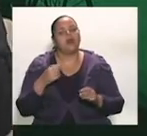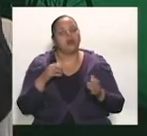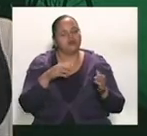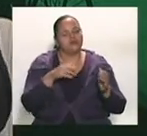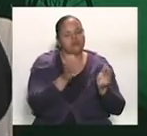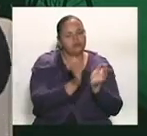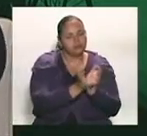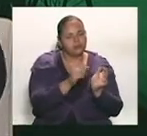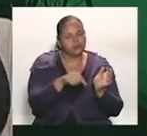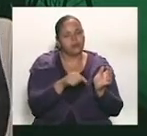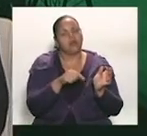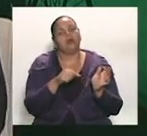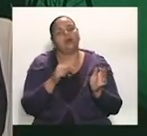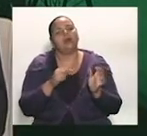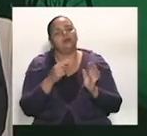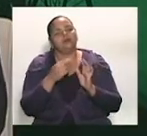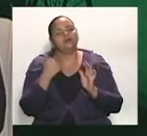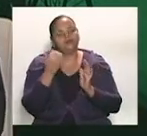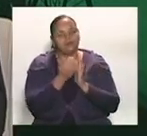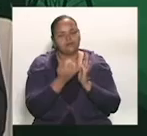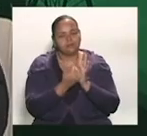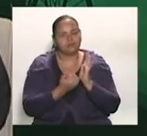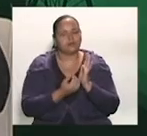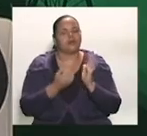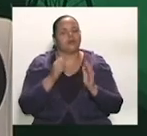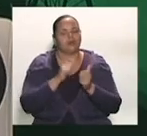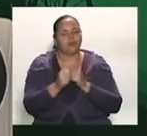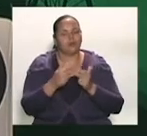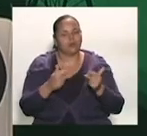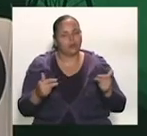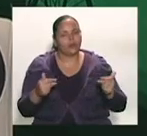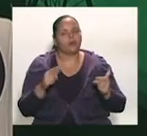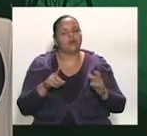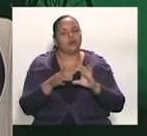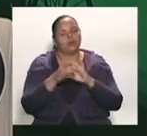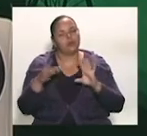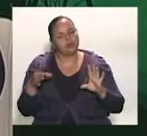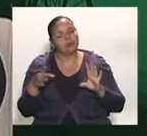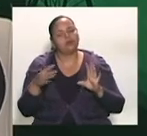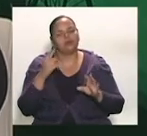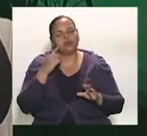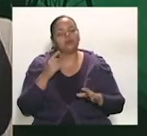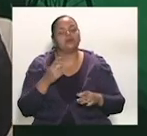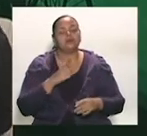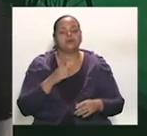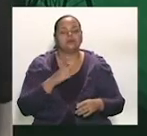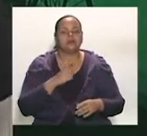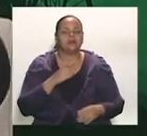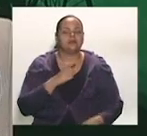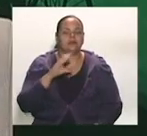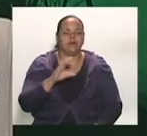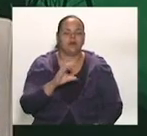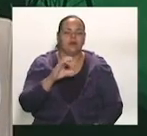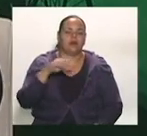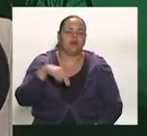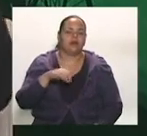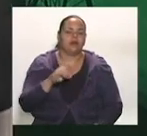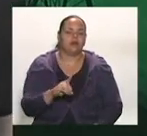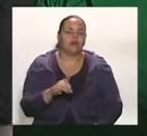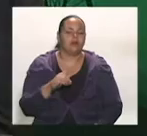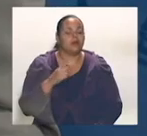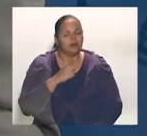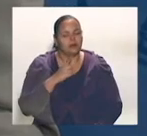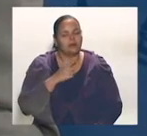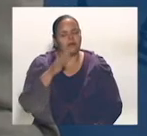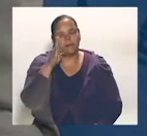simples. Você poderia criar uma agência reguladora do esporte. Né? A imagem e semelhança com o perfil democrático